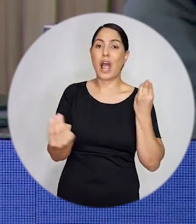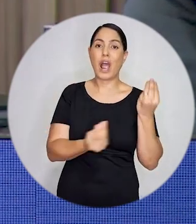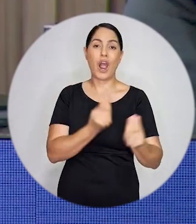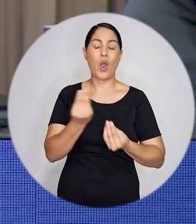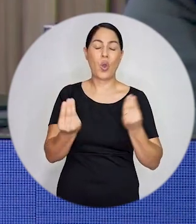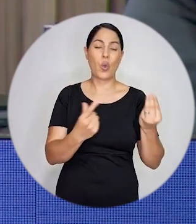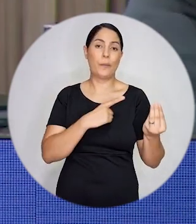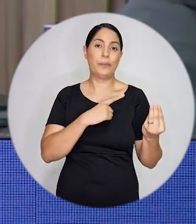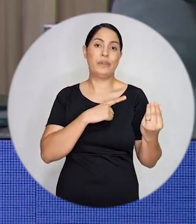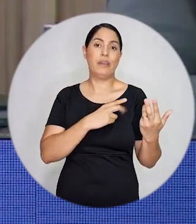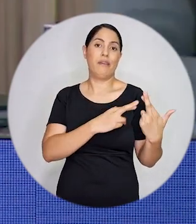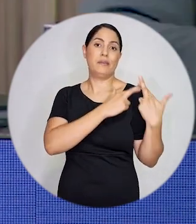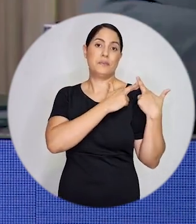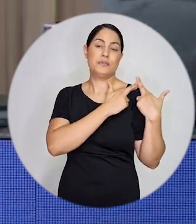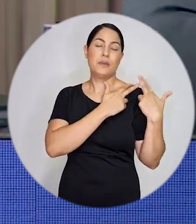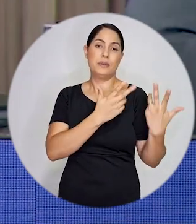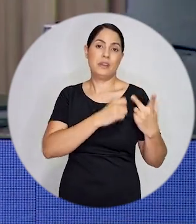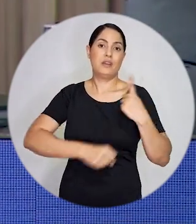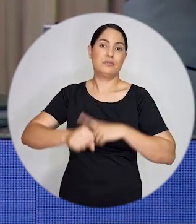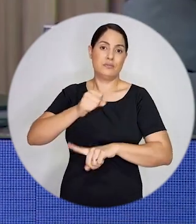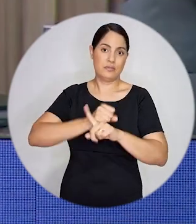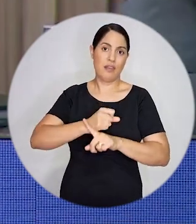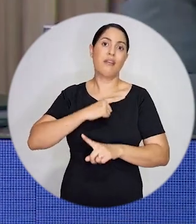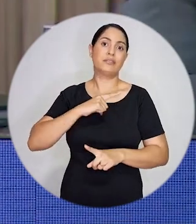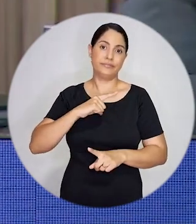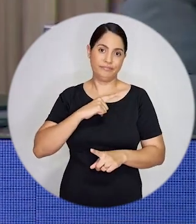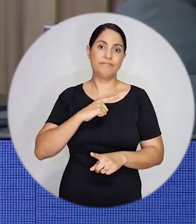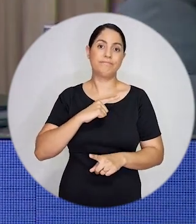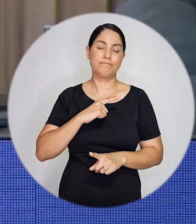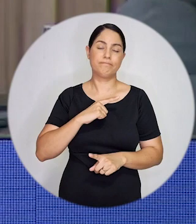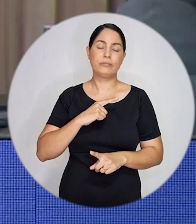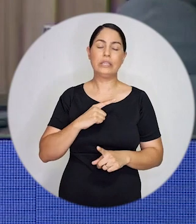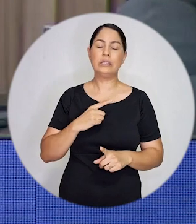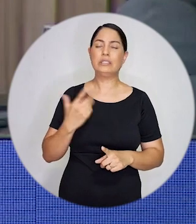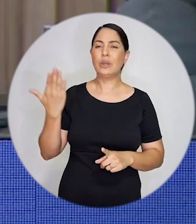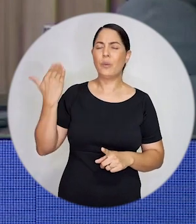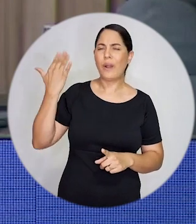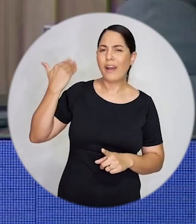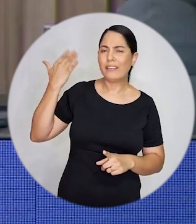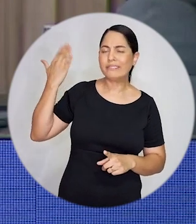muitas responsabilidades e internalizar muitas responsabilidades perante a sociedade.